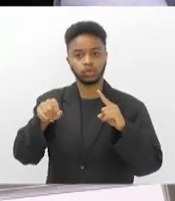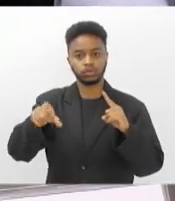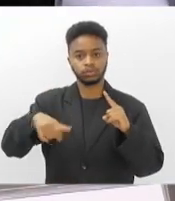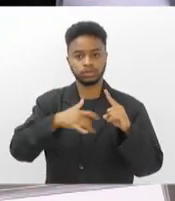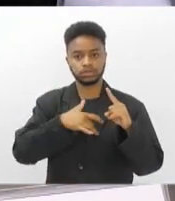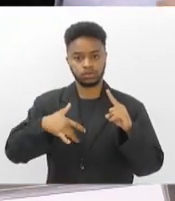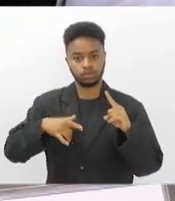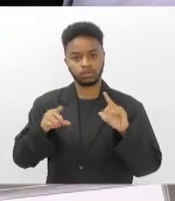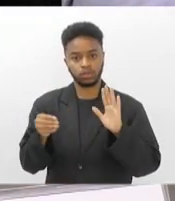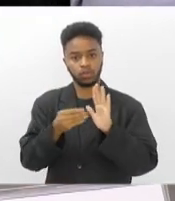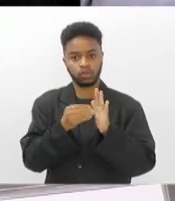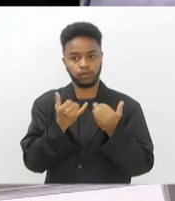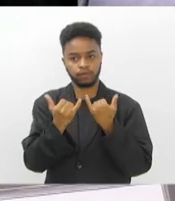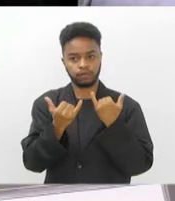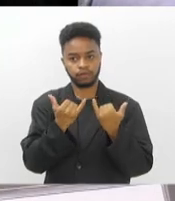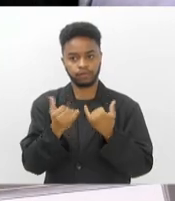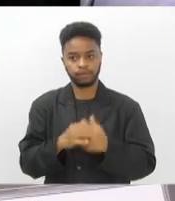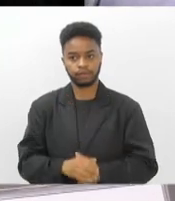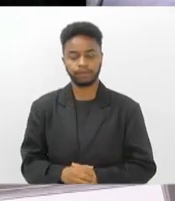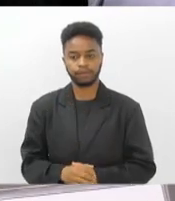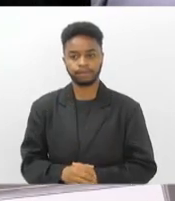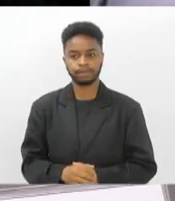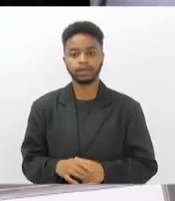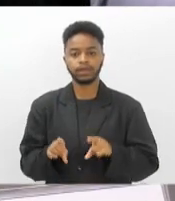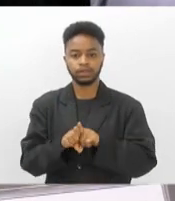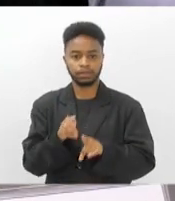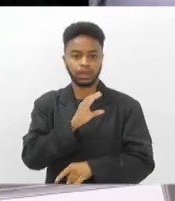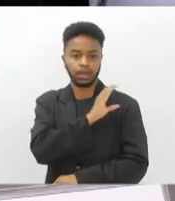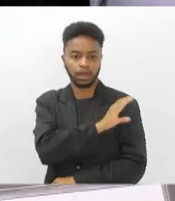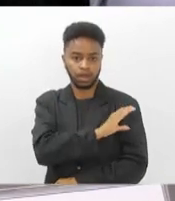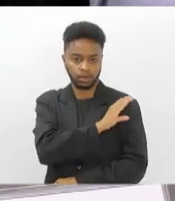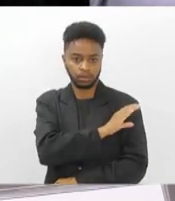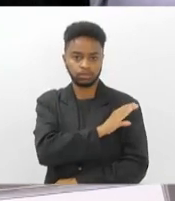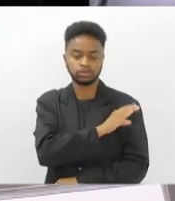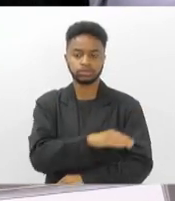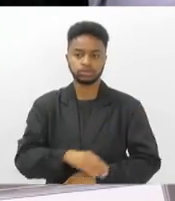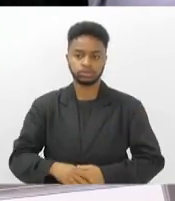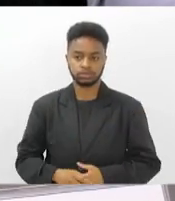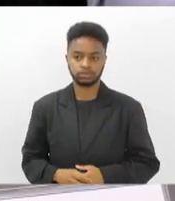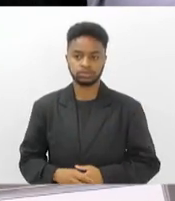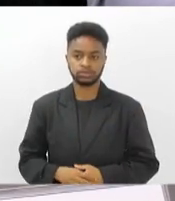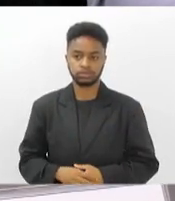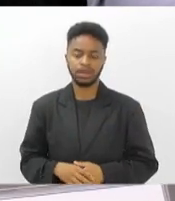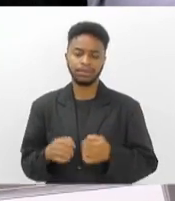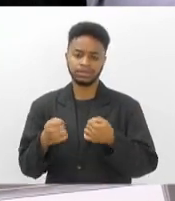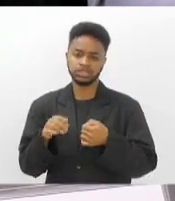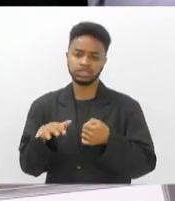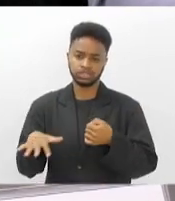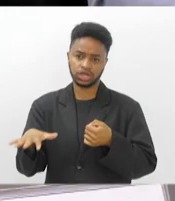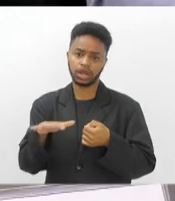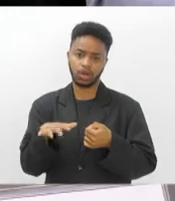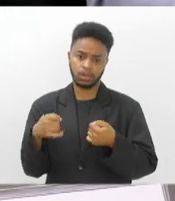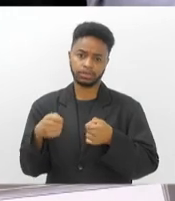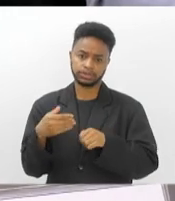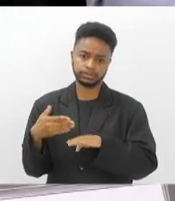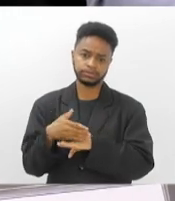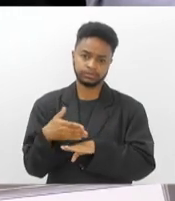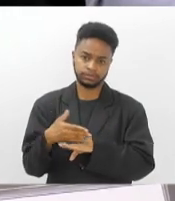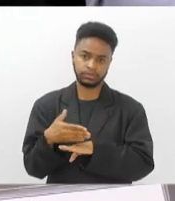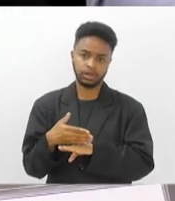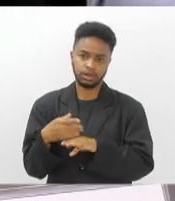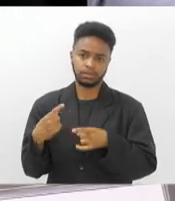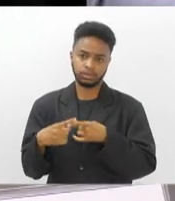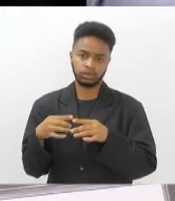informação que ela Unimed Campos também Serrana Campos de maneira geral tem que tá aqui né falando de todos